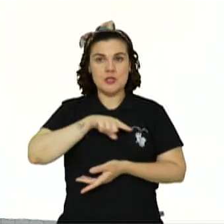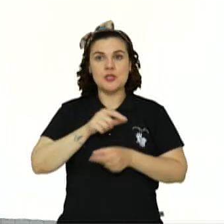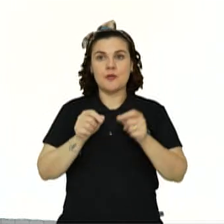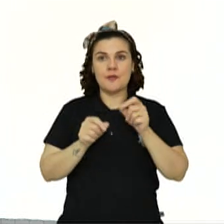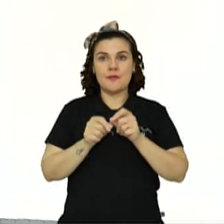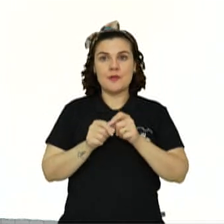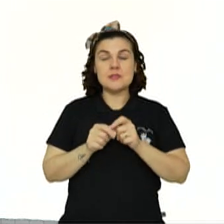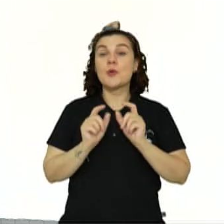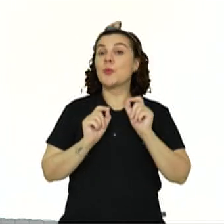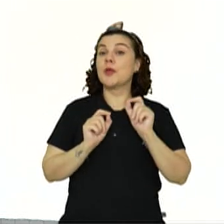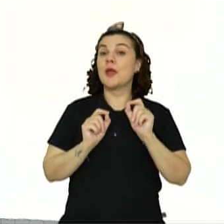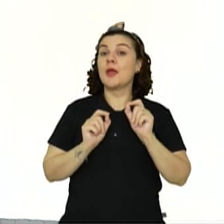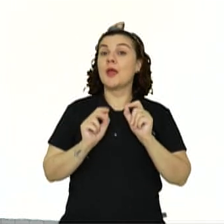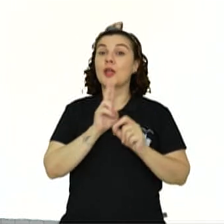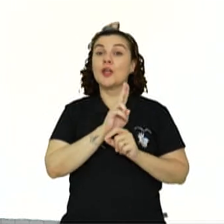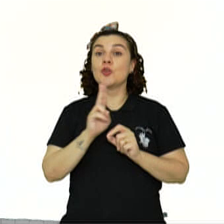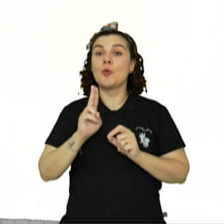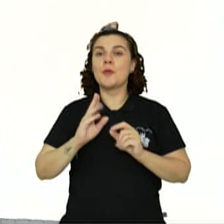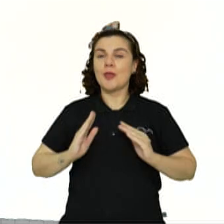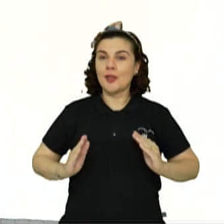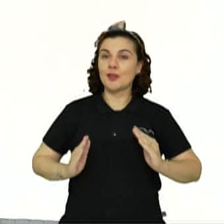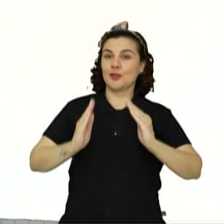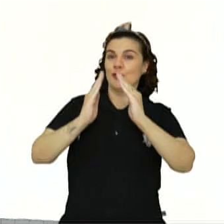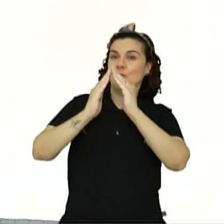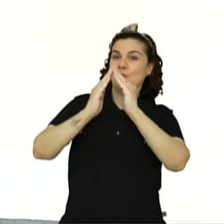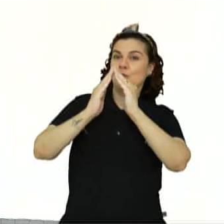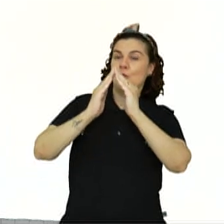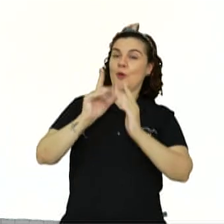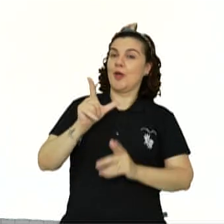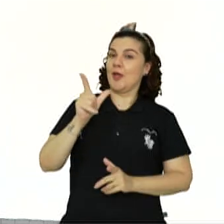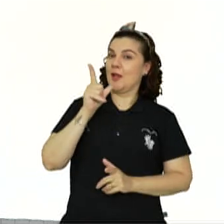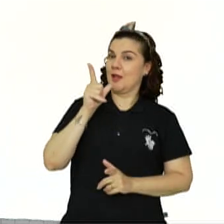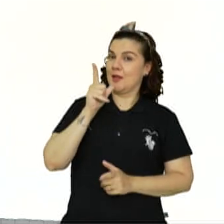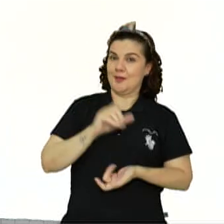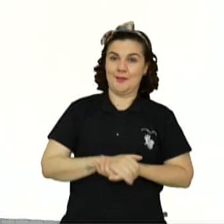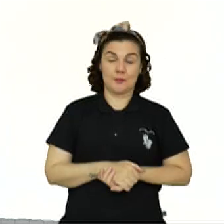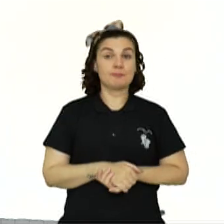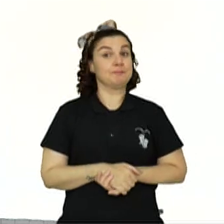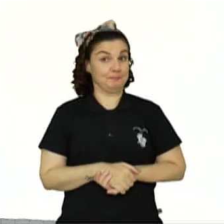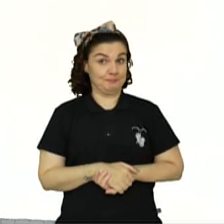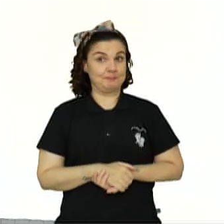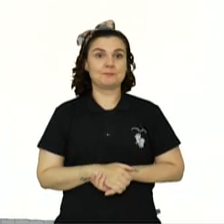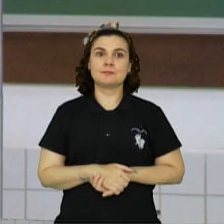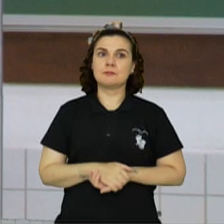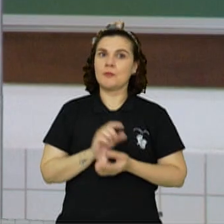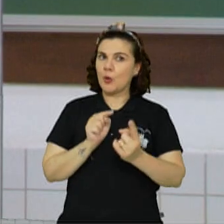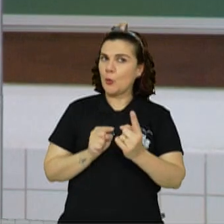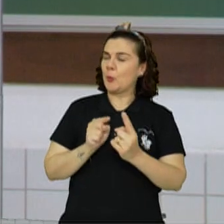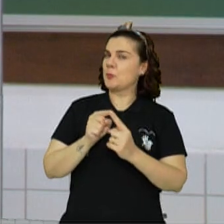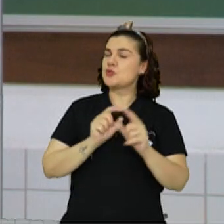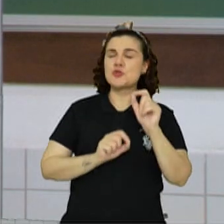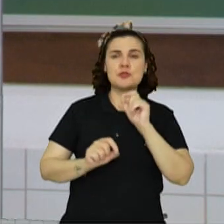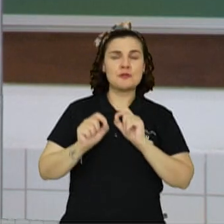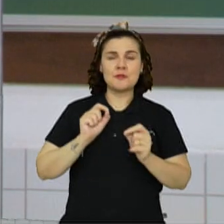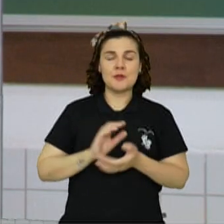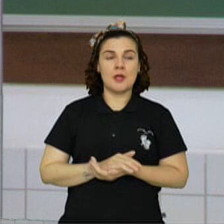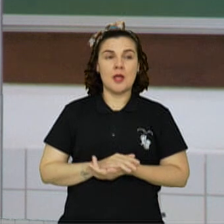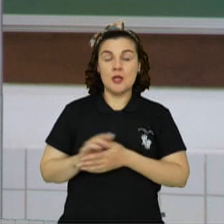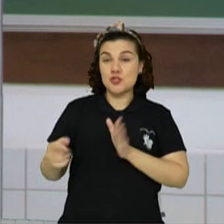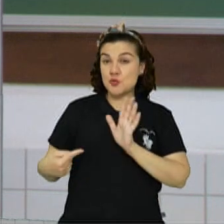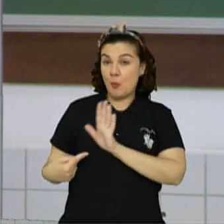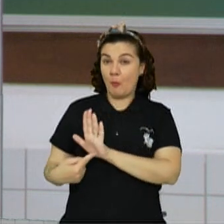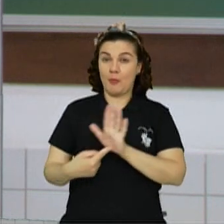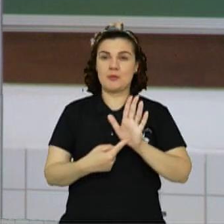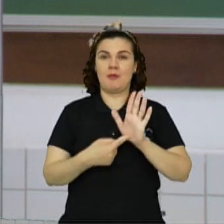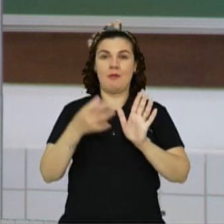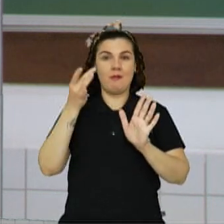construir um experimento, o qual nós vamos chamar de torre de líquidos. Tá certo? O objetivo desse experimento é mostrar